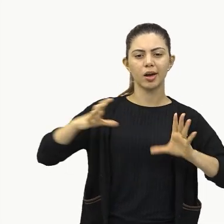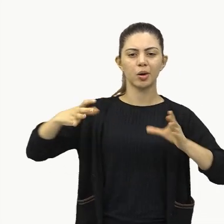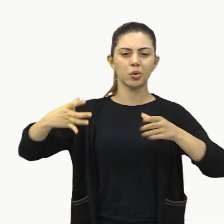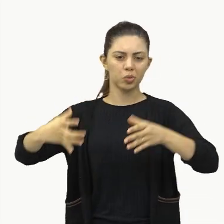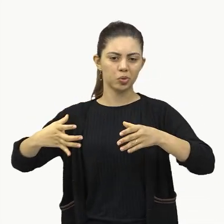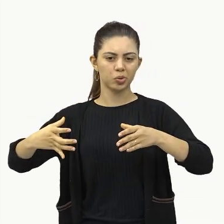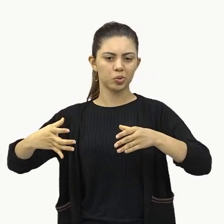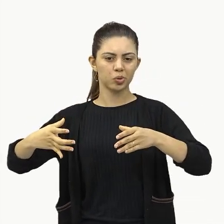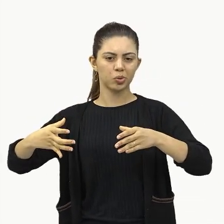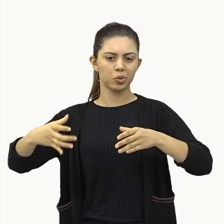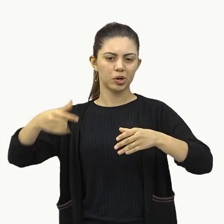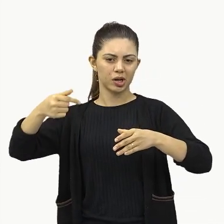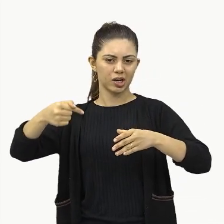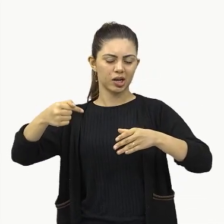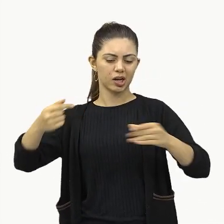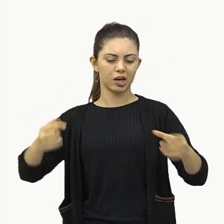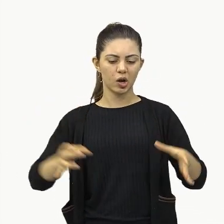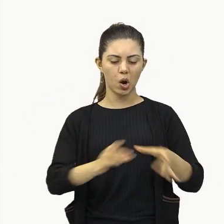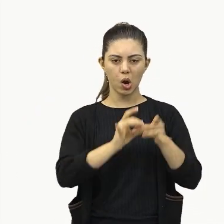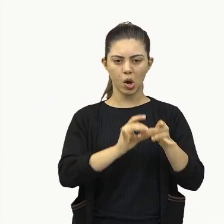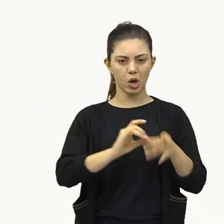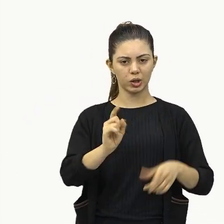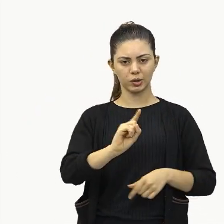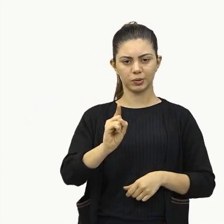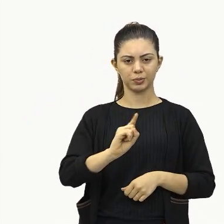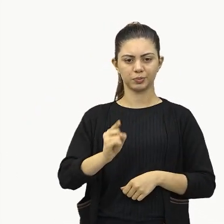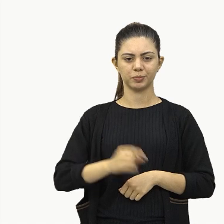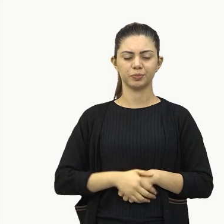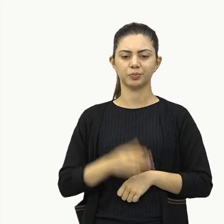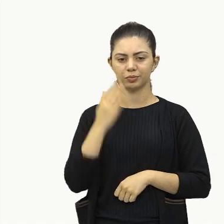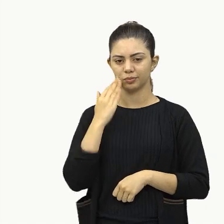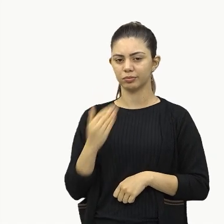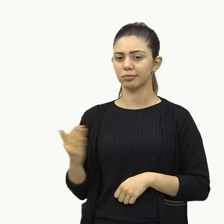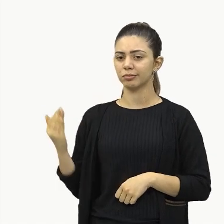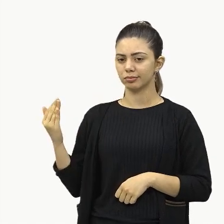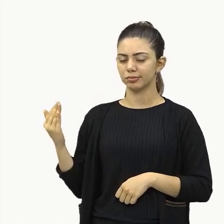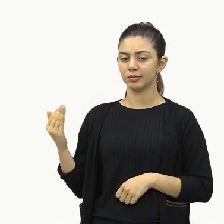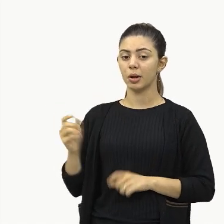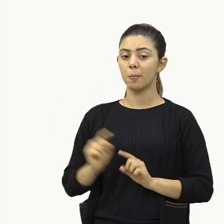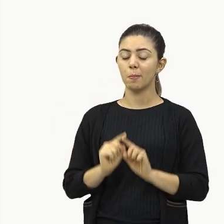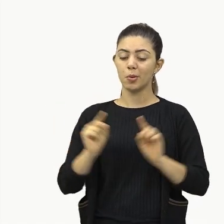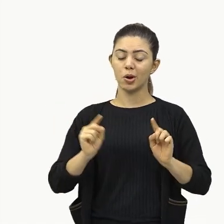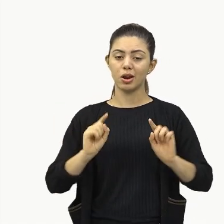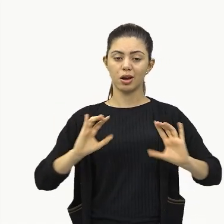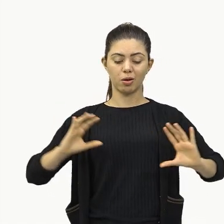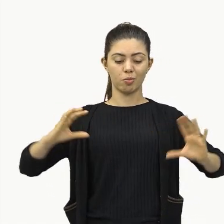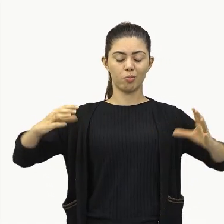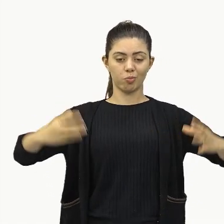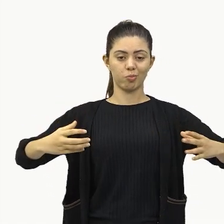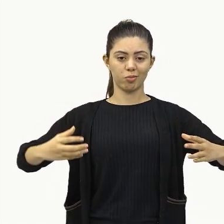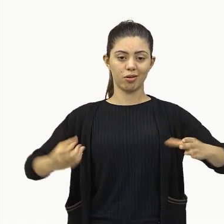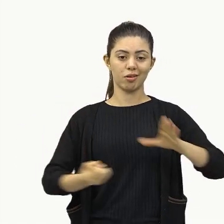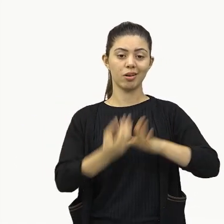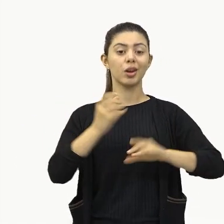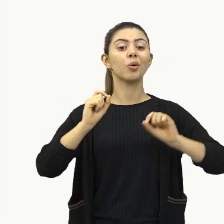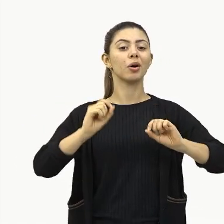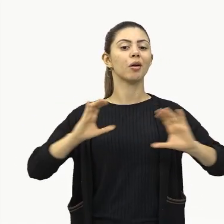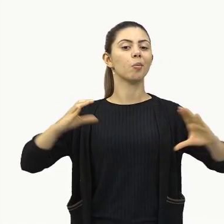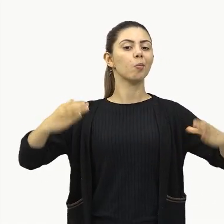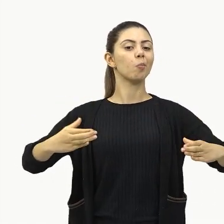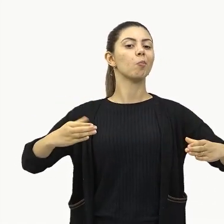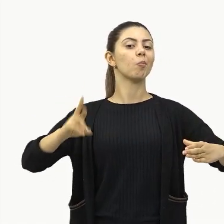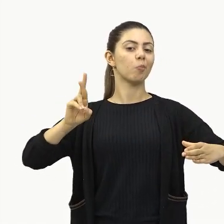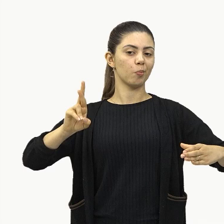do conjunto dos racionais. Mas ambos formam qual conjunto? Conjunto